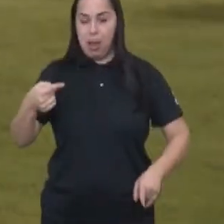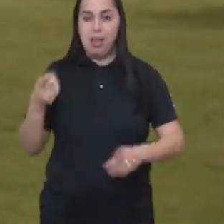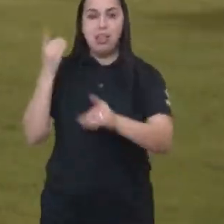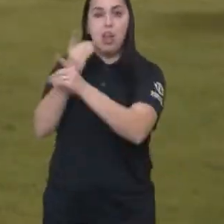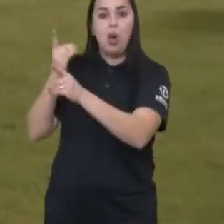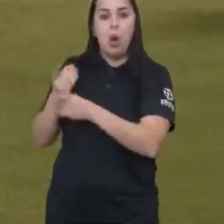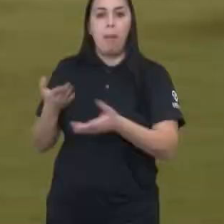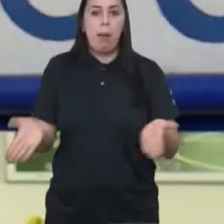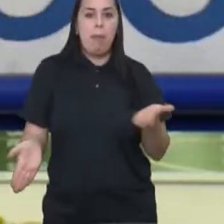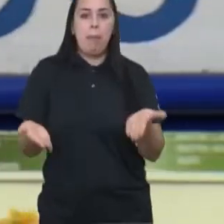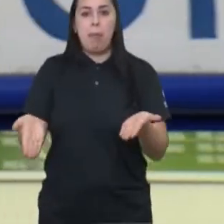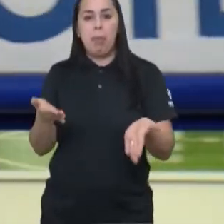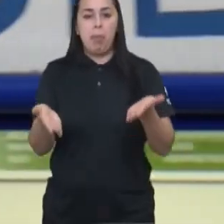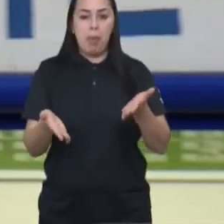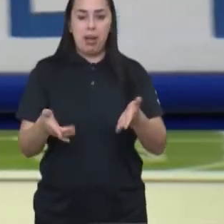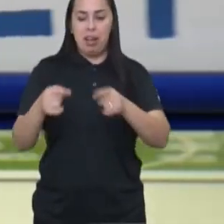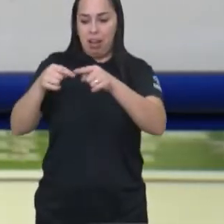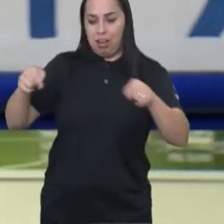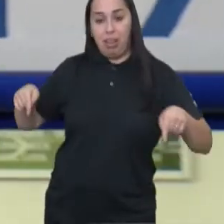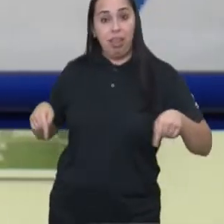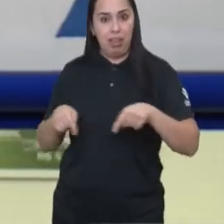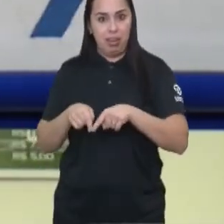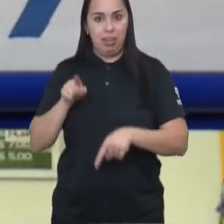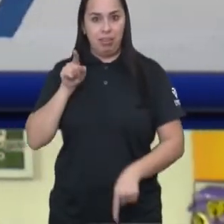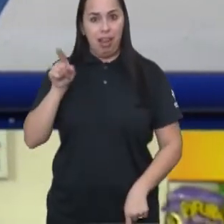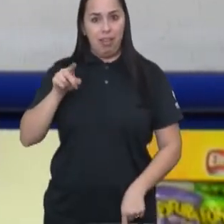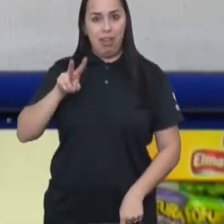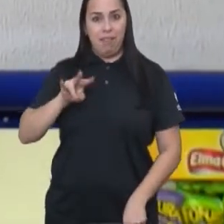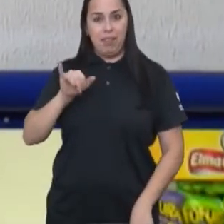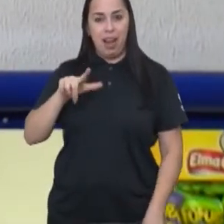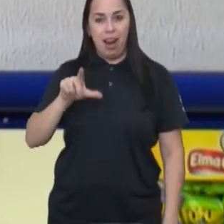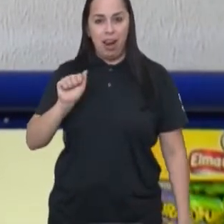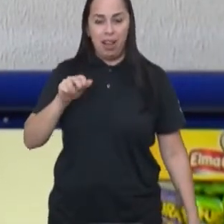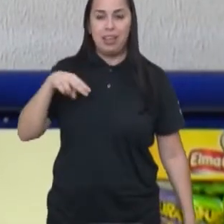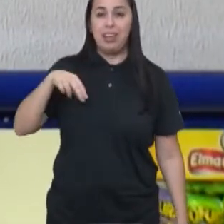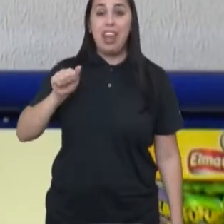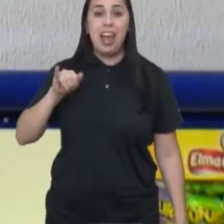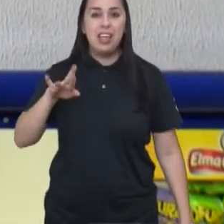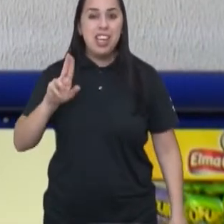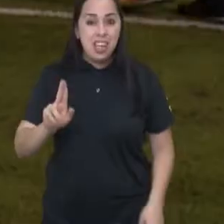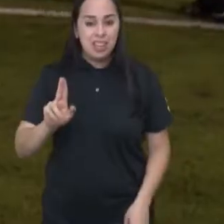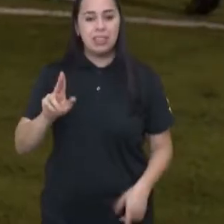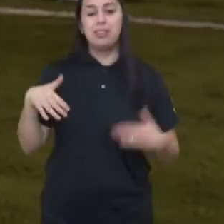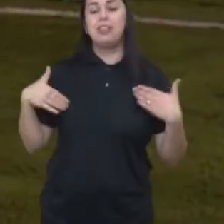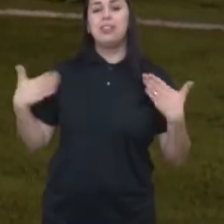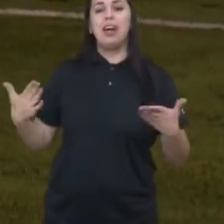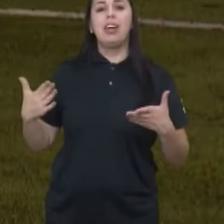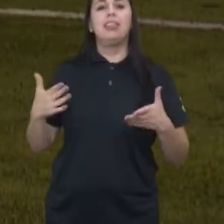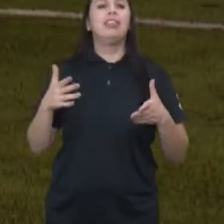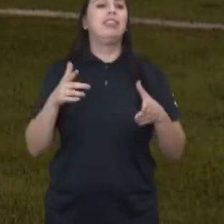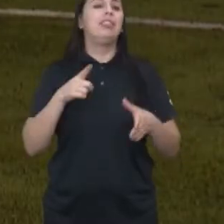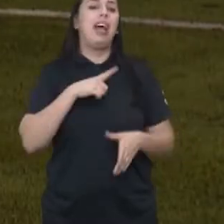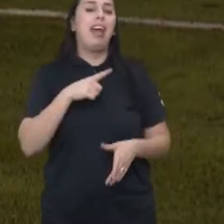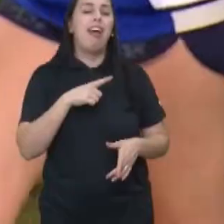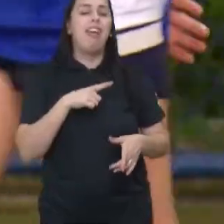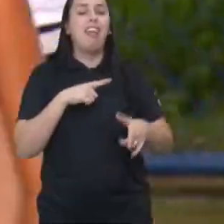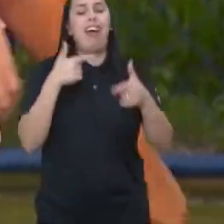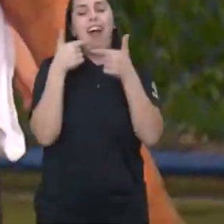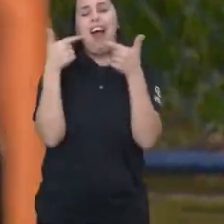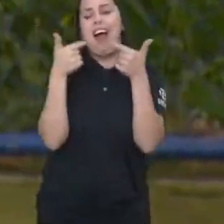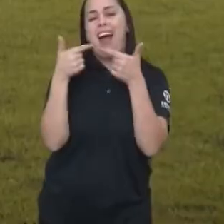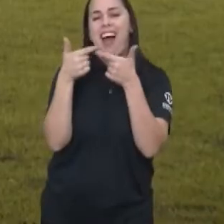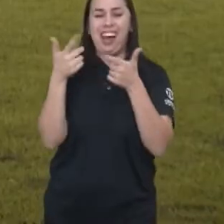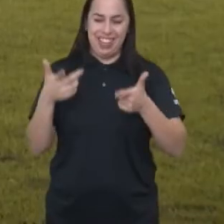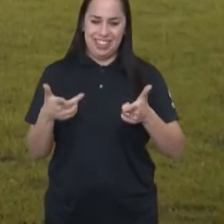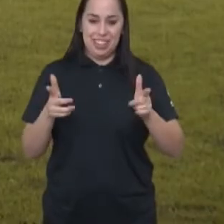se encontram para bater uma bolinha nesses o site da vila Nair na região Sudeste de São José Aqui tem muita risada e